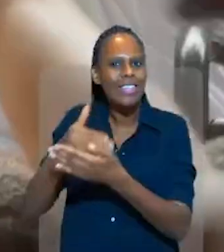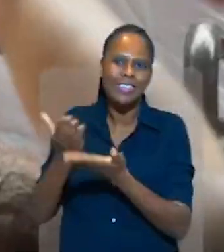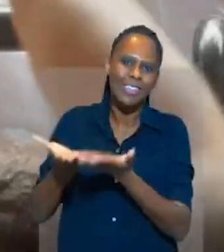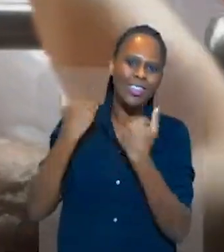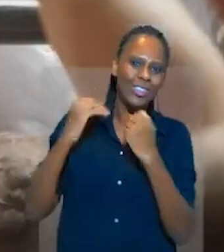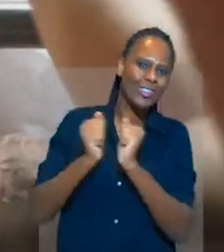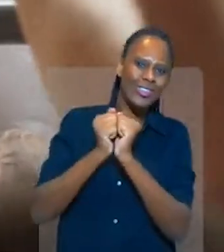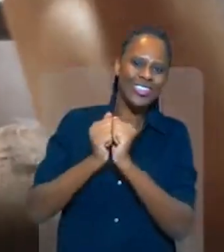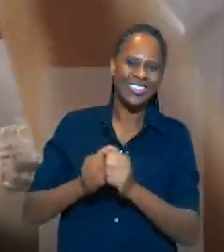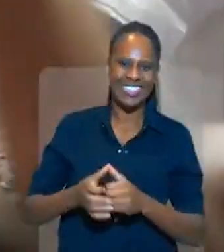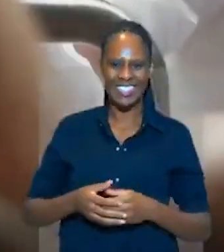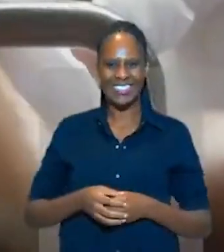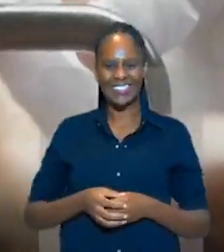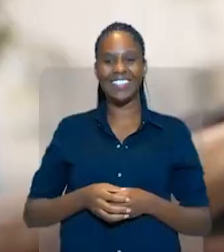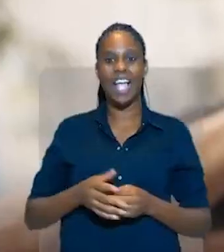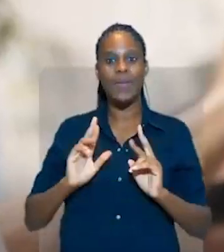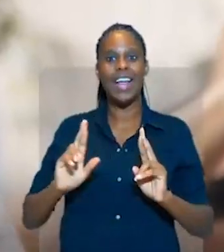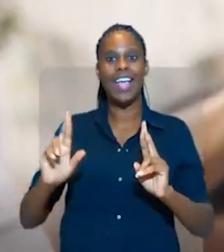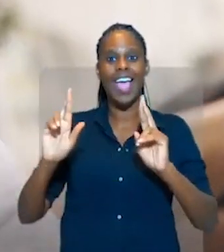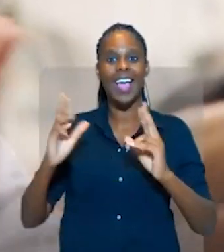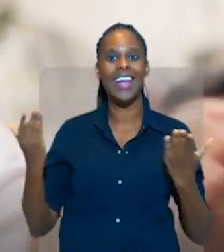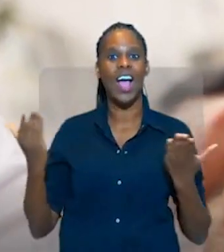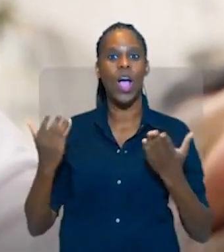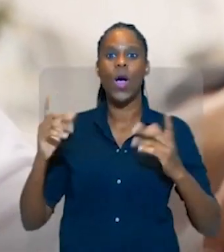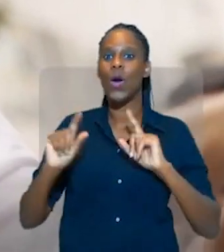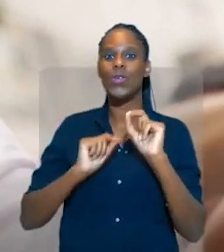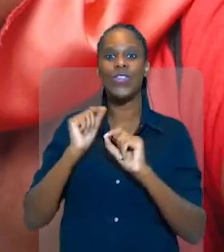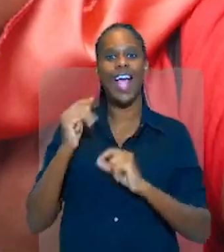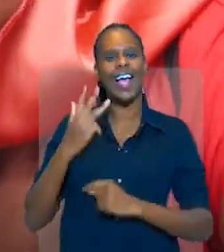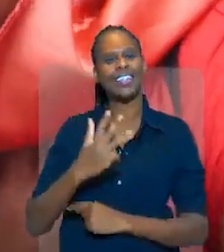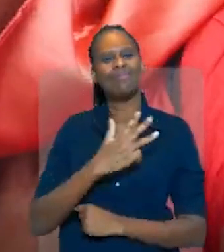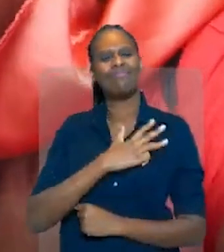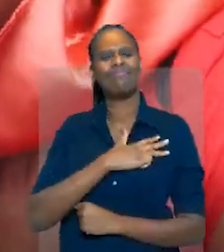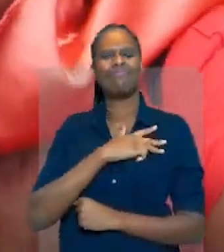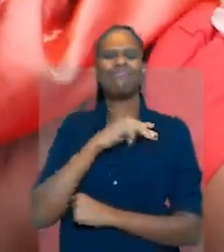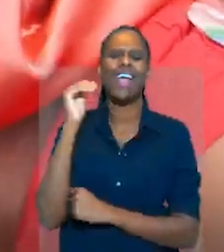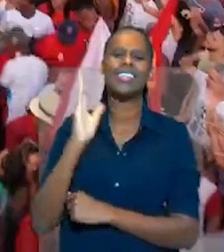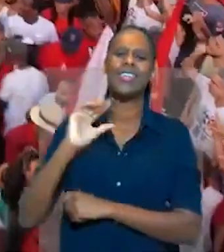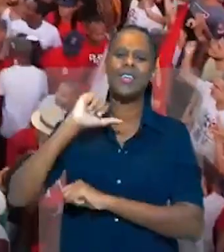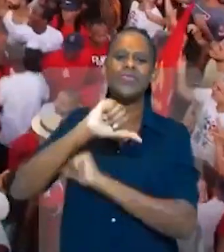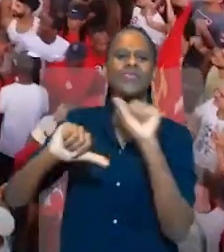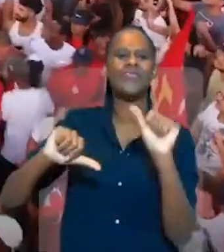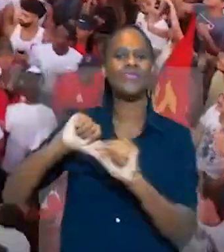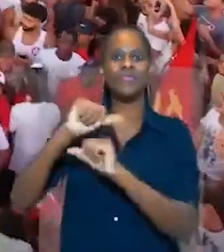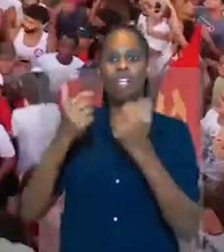logo ali. Vamos juntos. A esperança agora é...